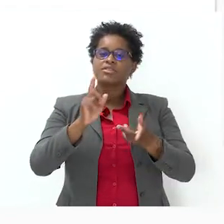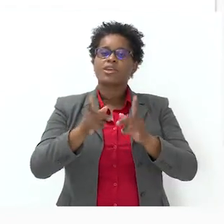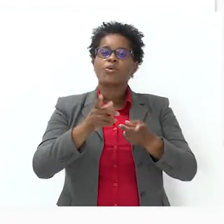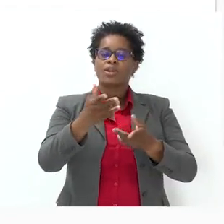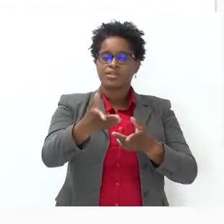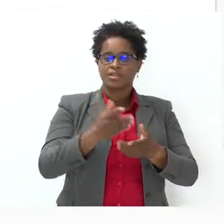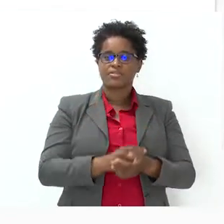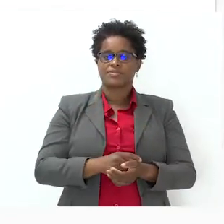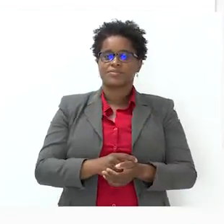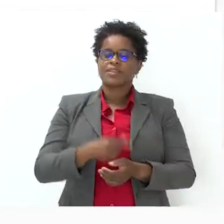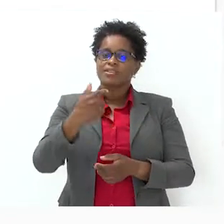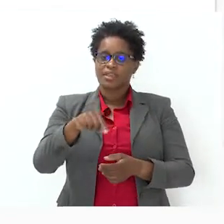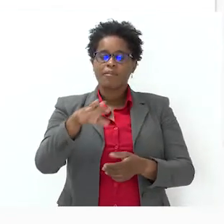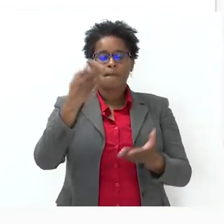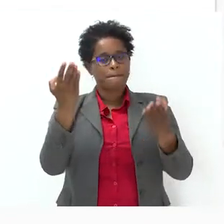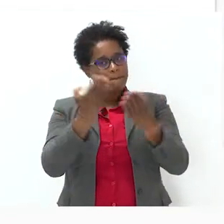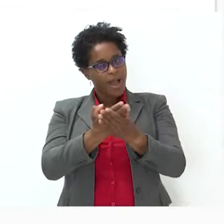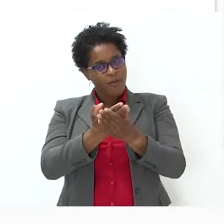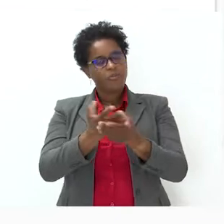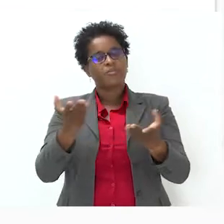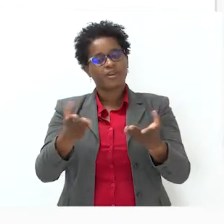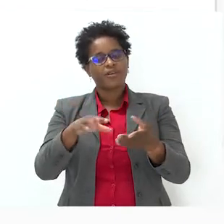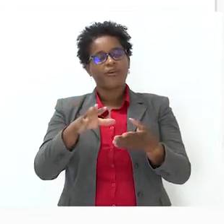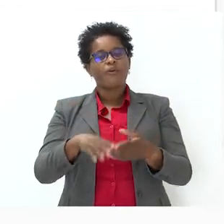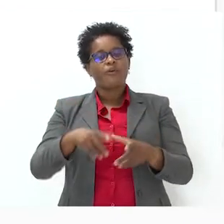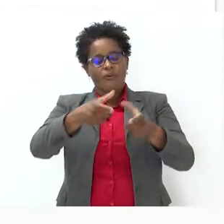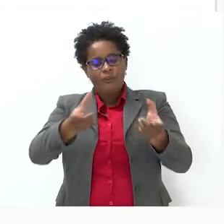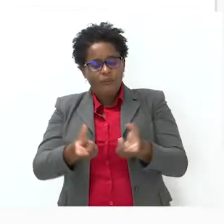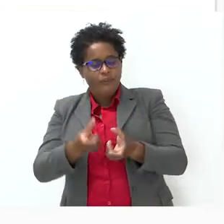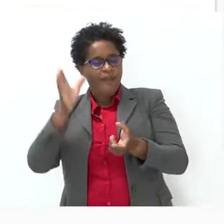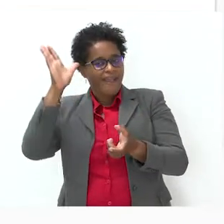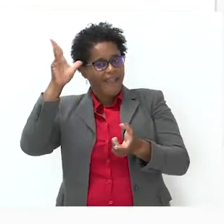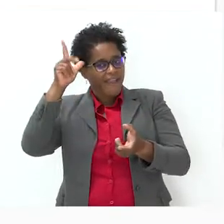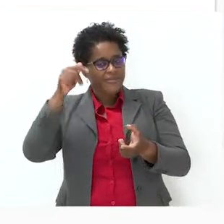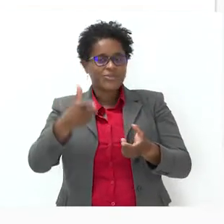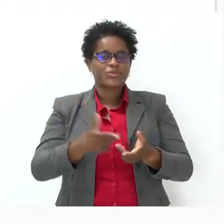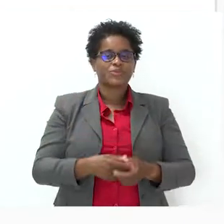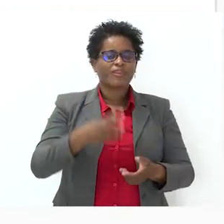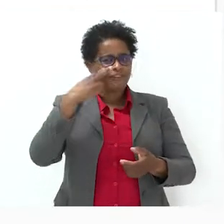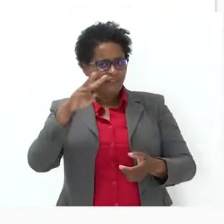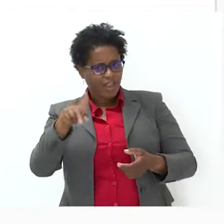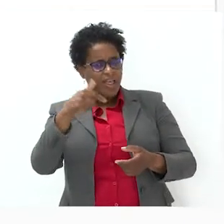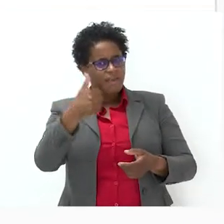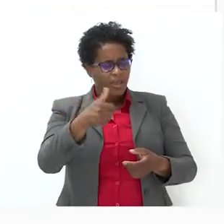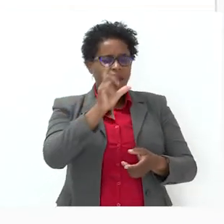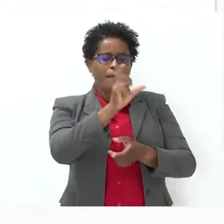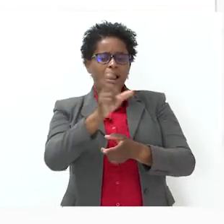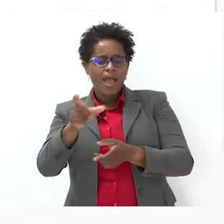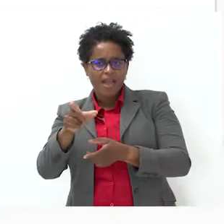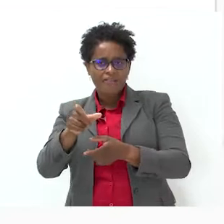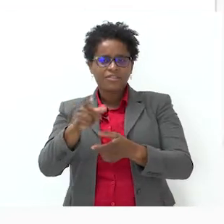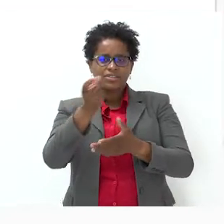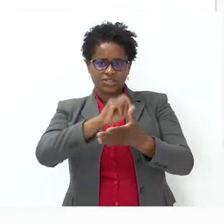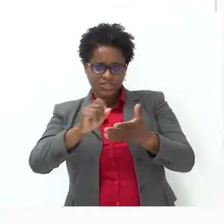temos? Temos pão com queijo. Reparem bem nas palavras destacadas